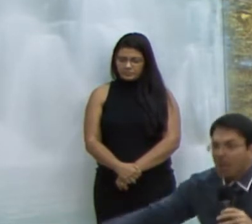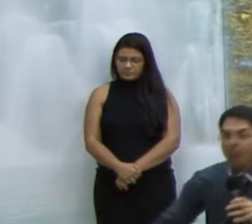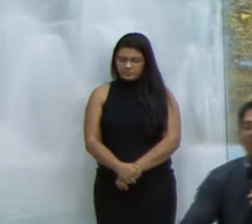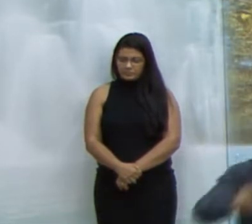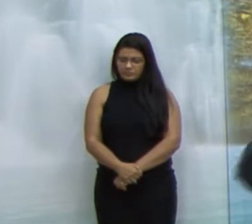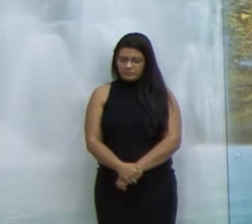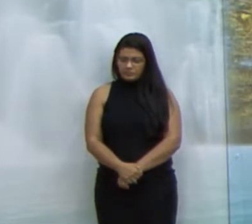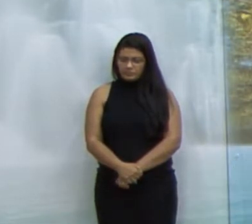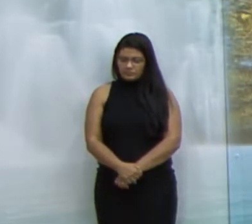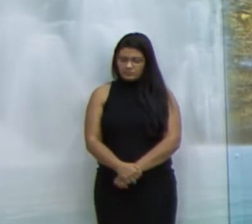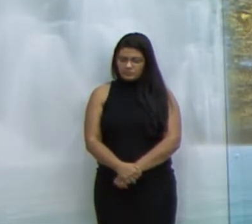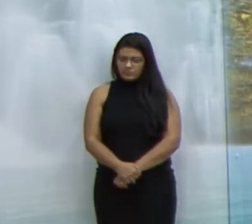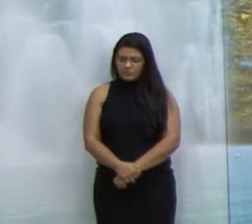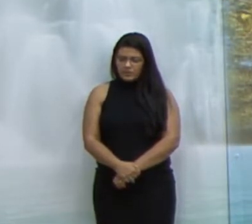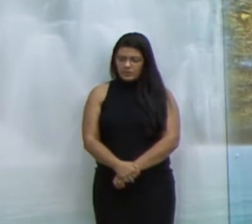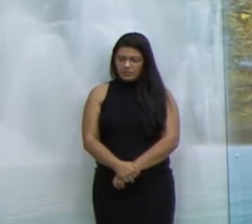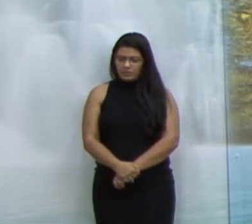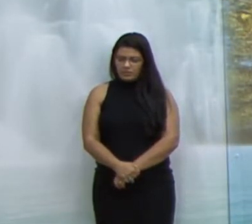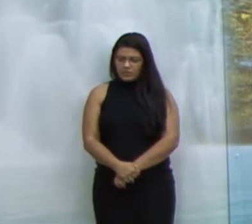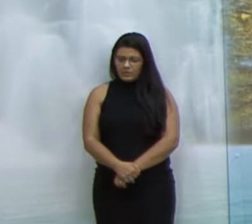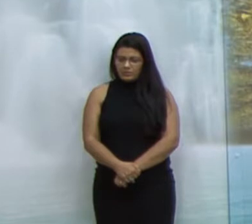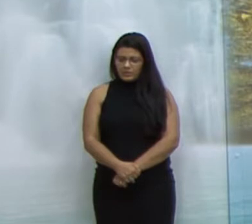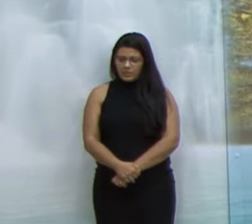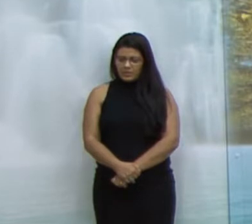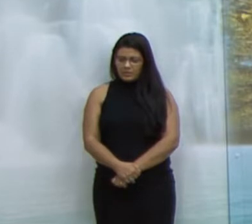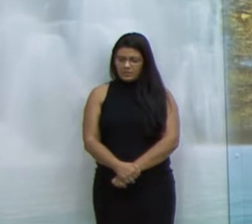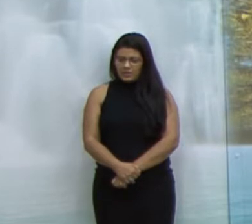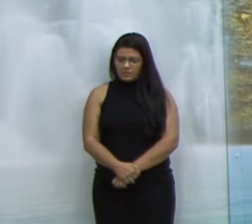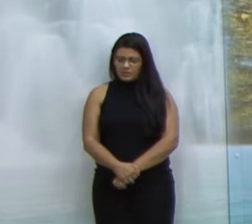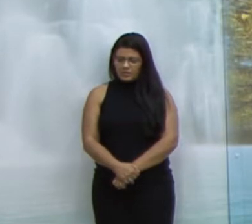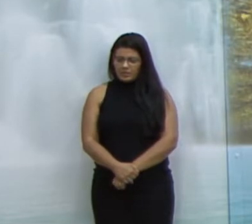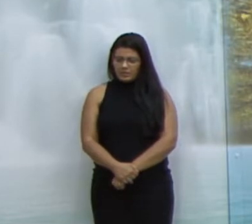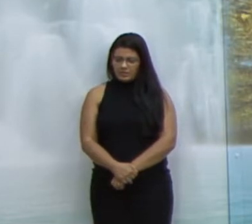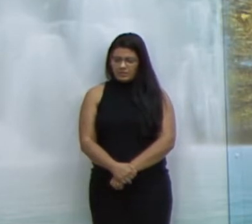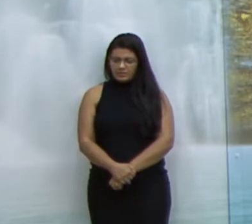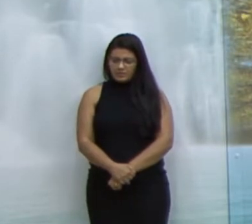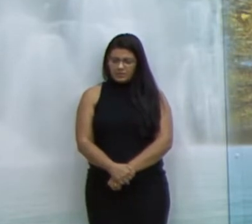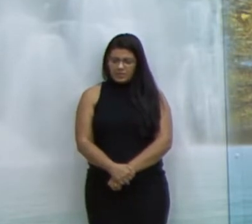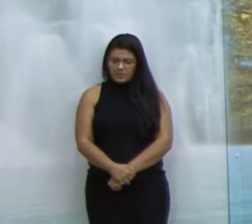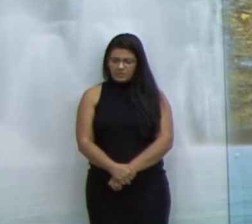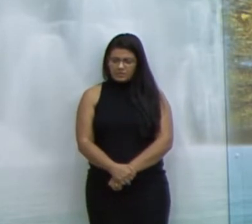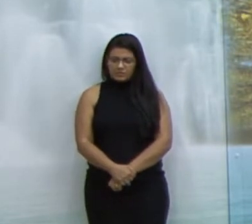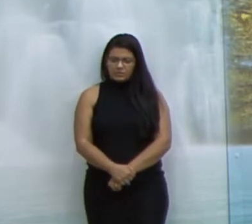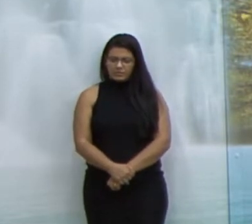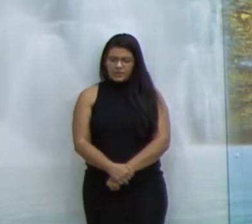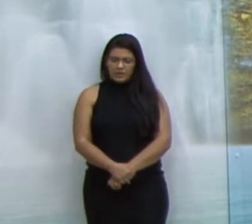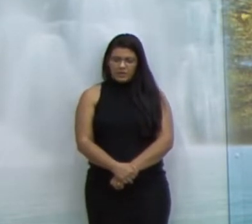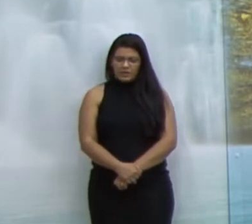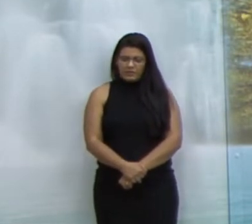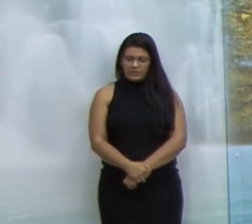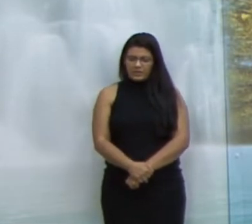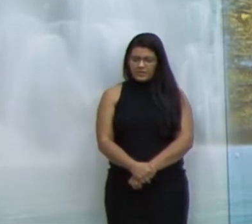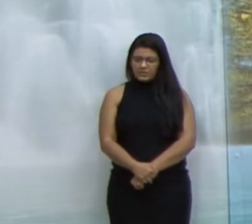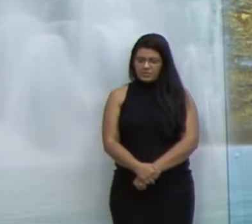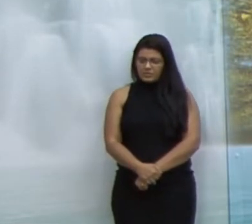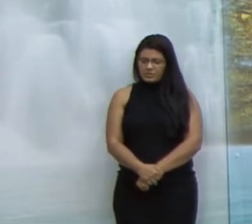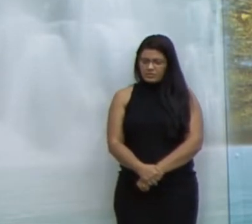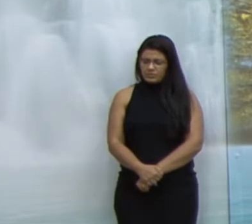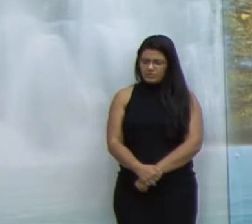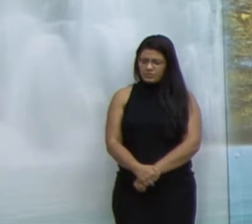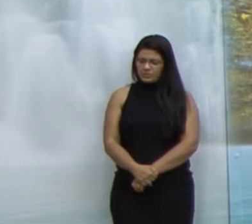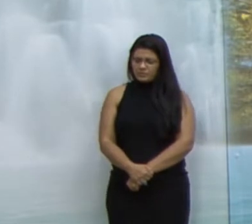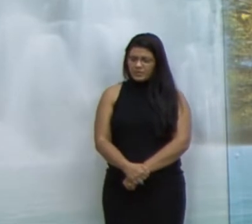vai mandando. Porque o meu Deus, o seu Deus, o nosso Deus, não deixa faltar nada. É só